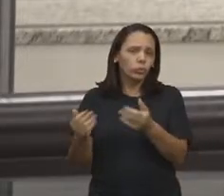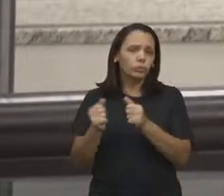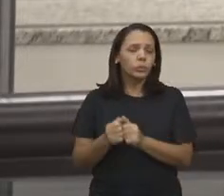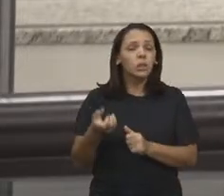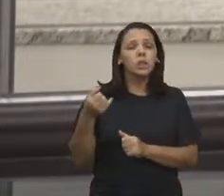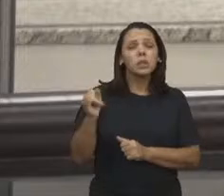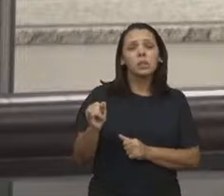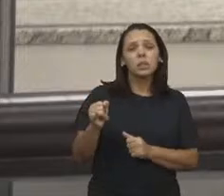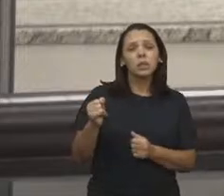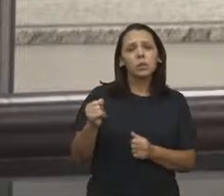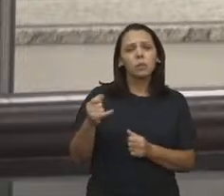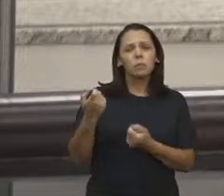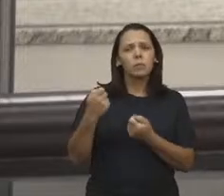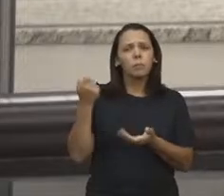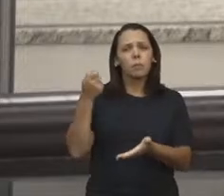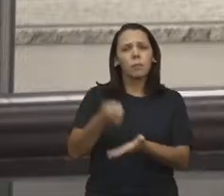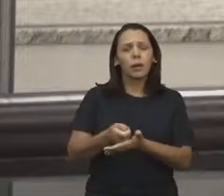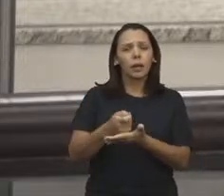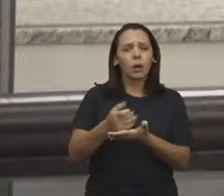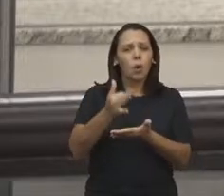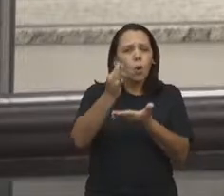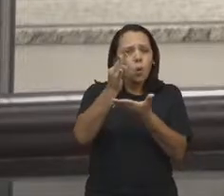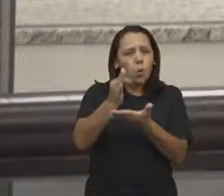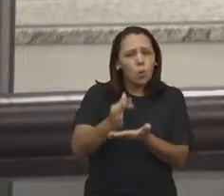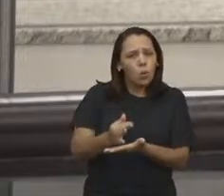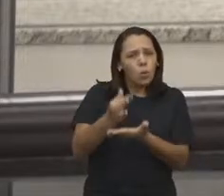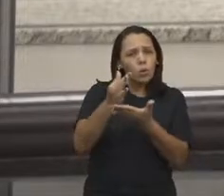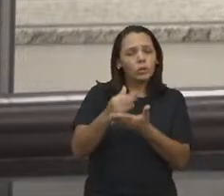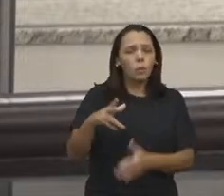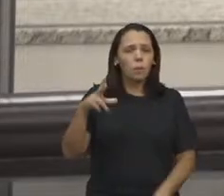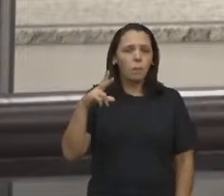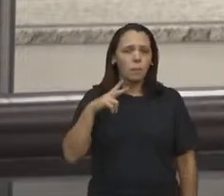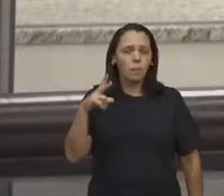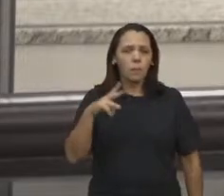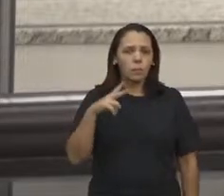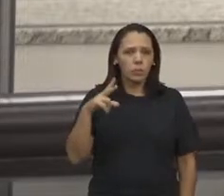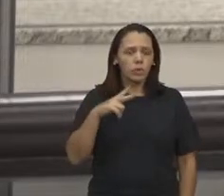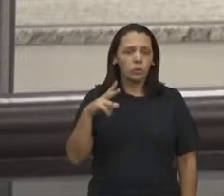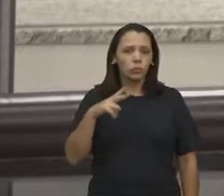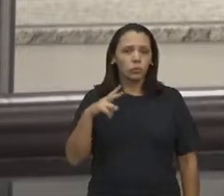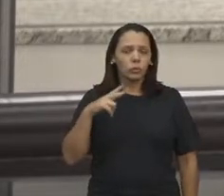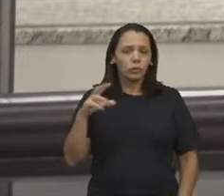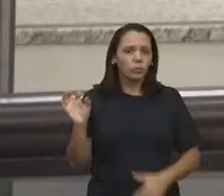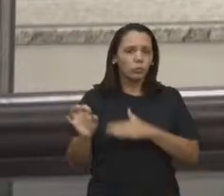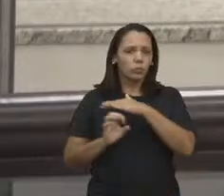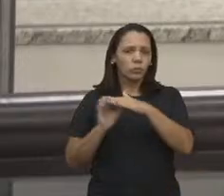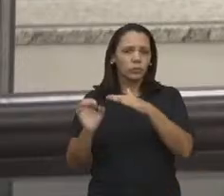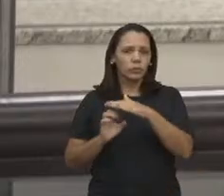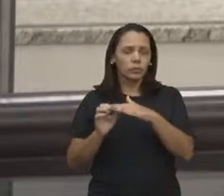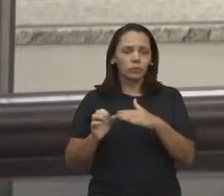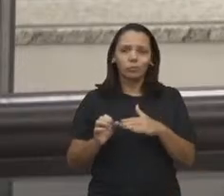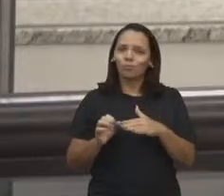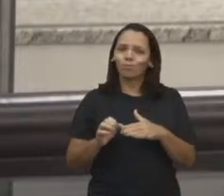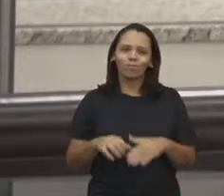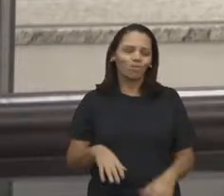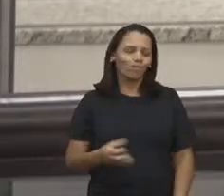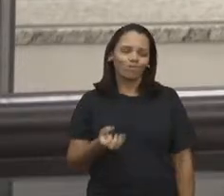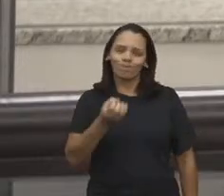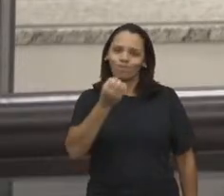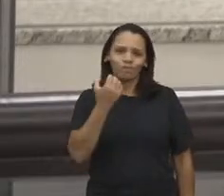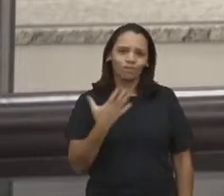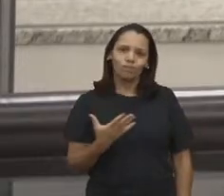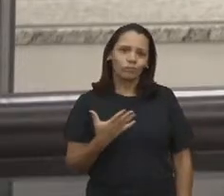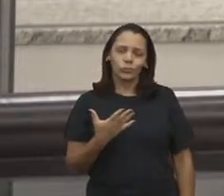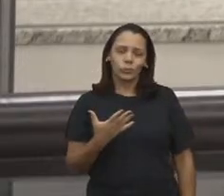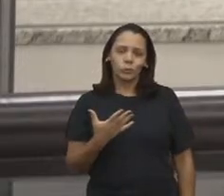por tonelada para particulares, privados que recebem esse material, não compensa